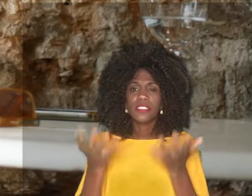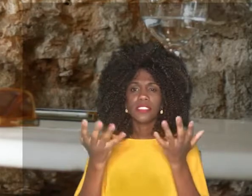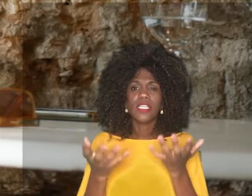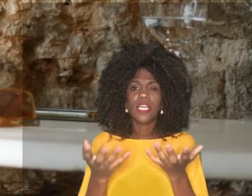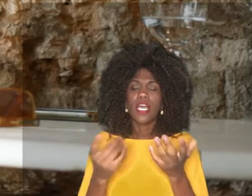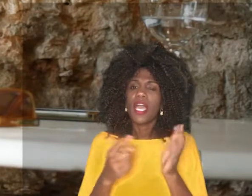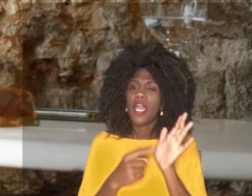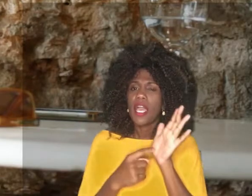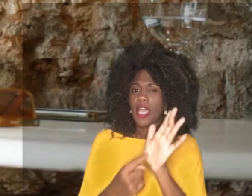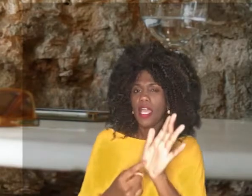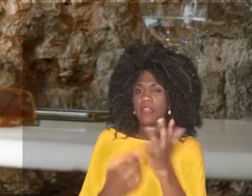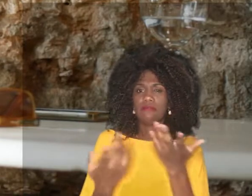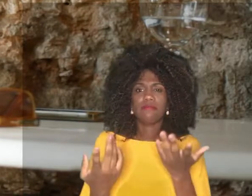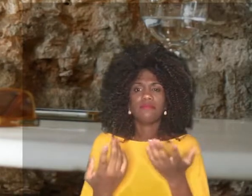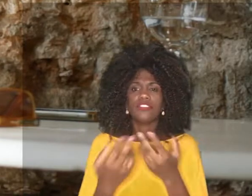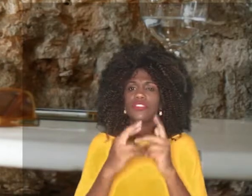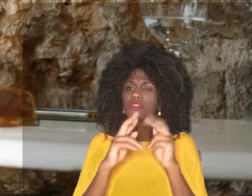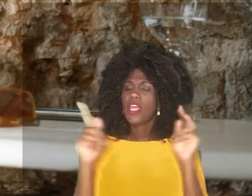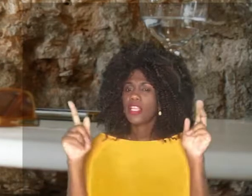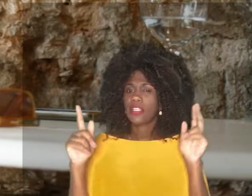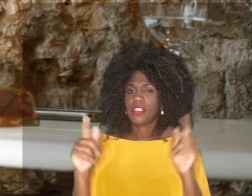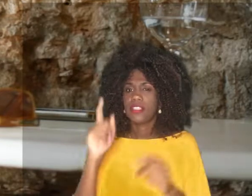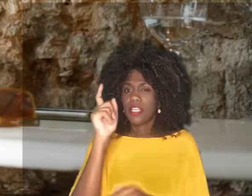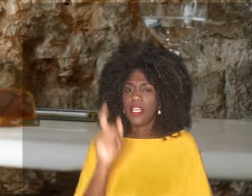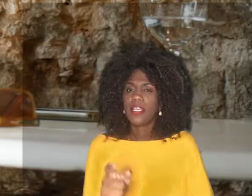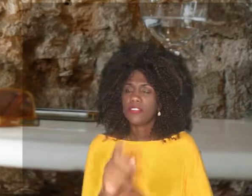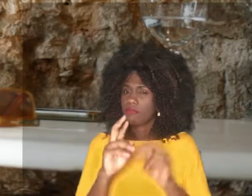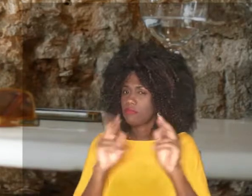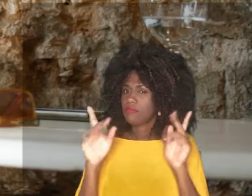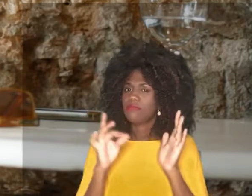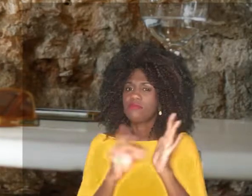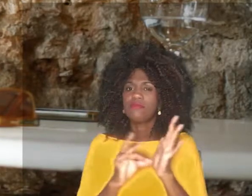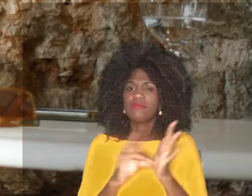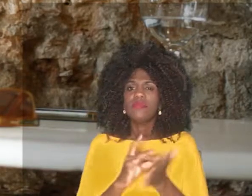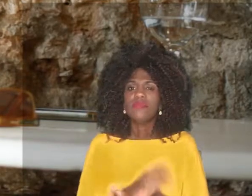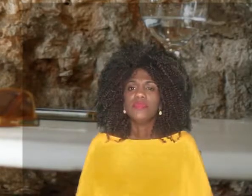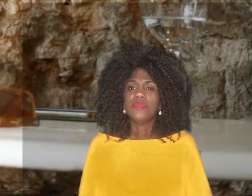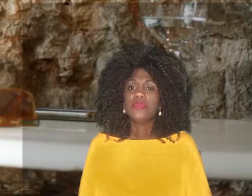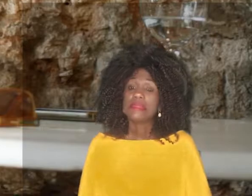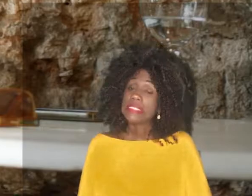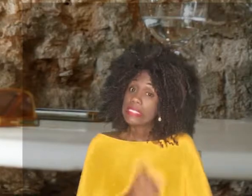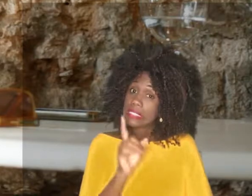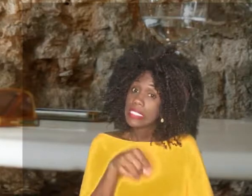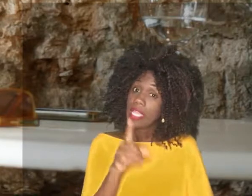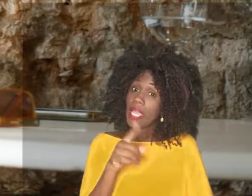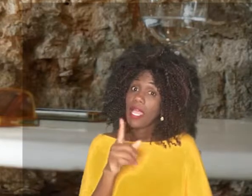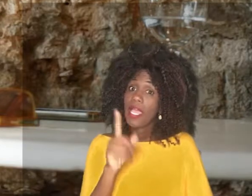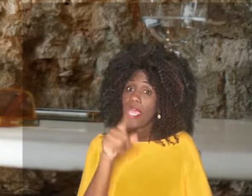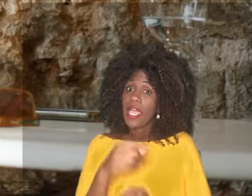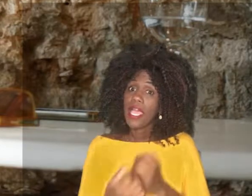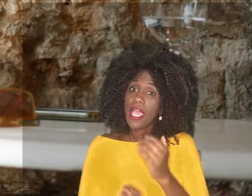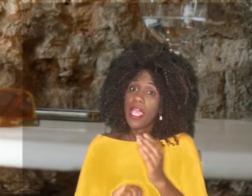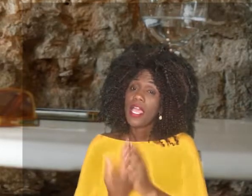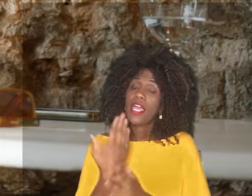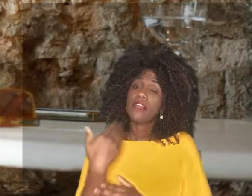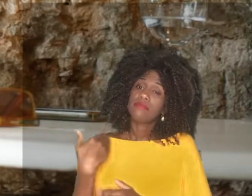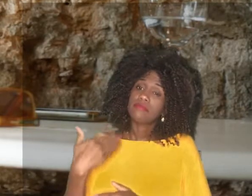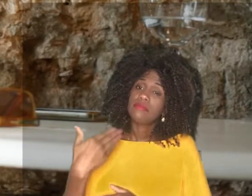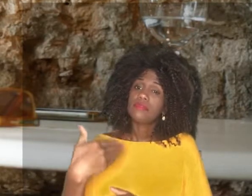mais miúdo, ele é mais, né? É uma coisa diferente. E isso é